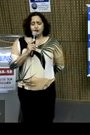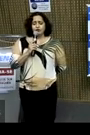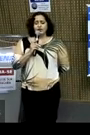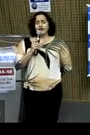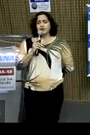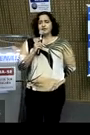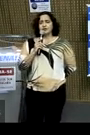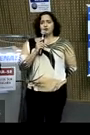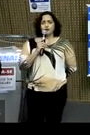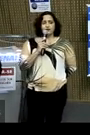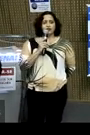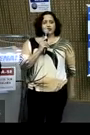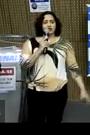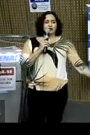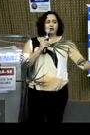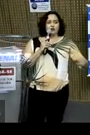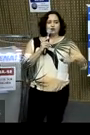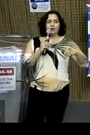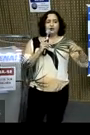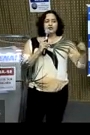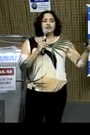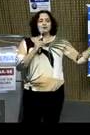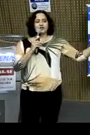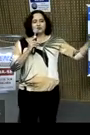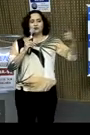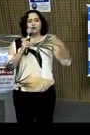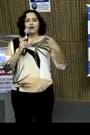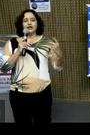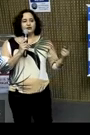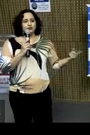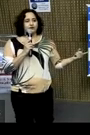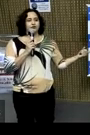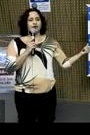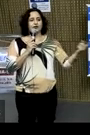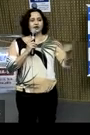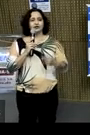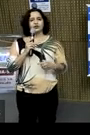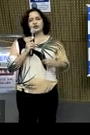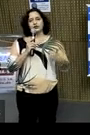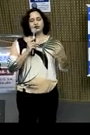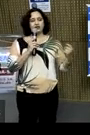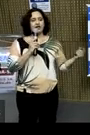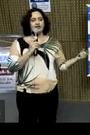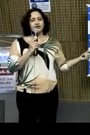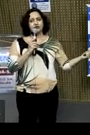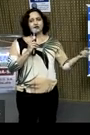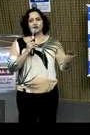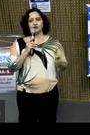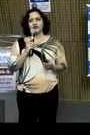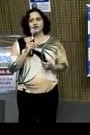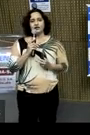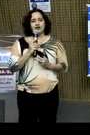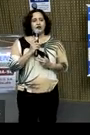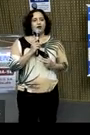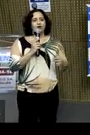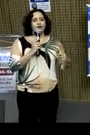2021, eu coloquei da reclamação do Covid. Por nós estarmos dentro de um complexo do Aerorancho, que tem outras unidades que estão na